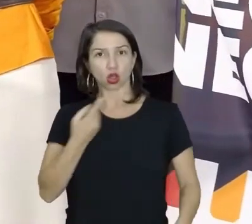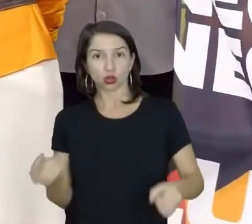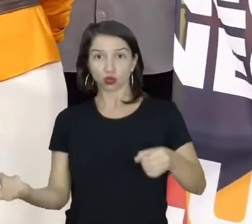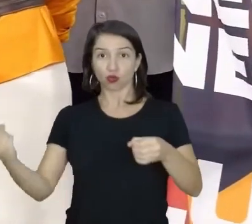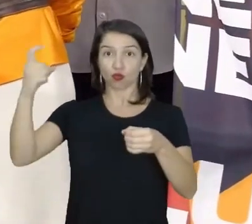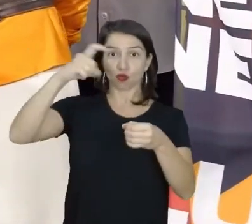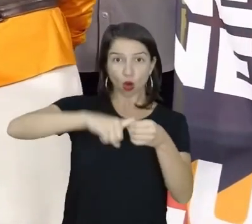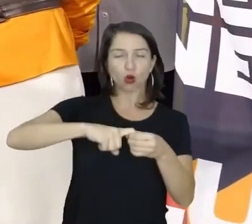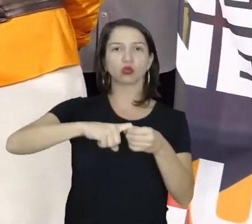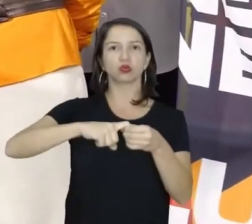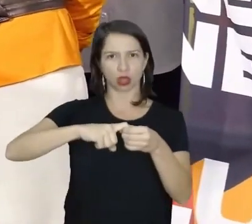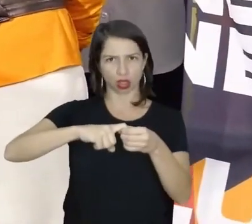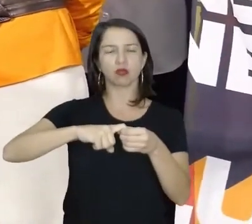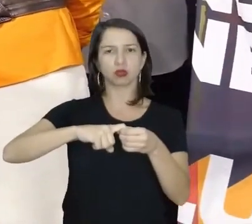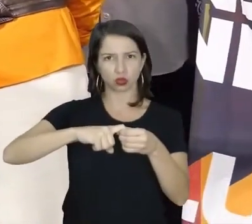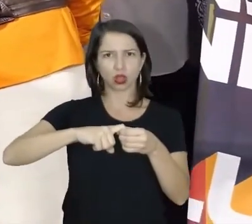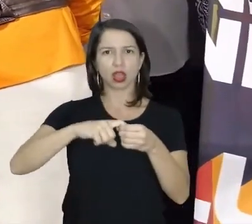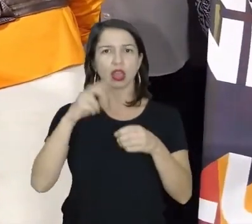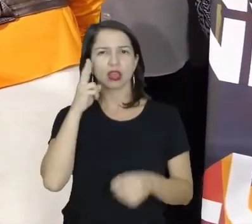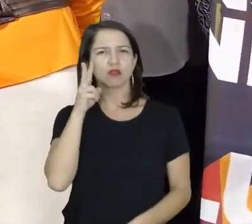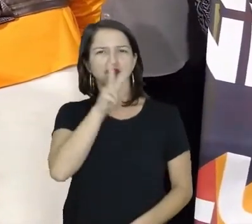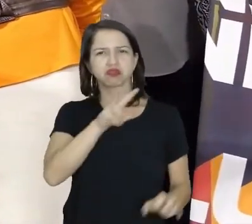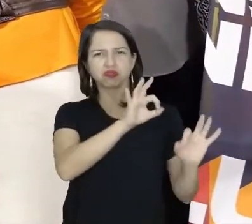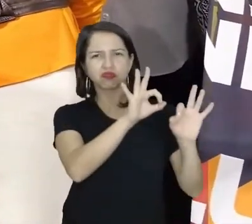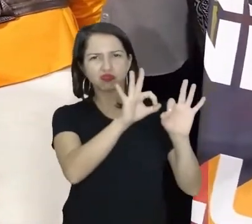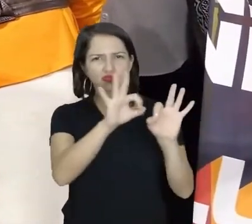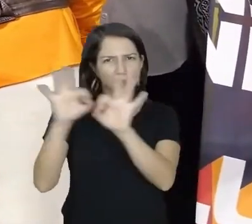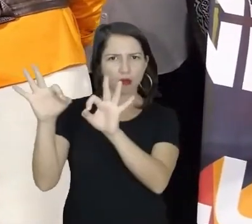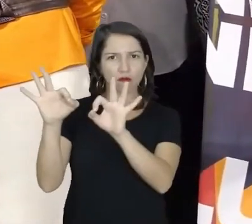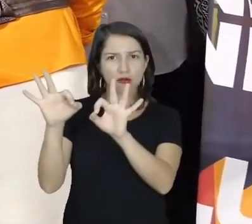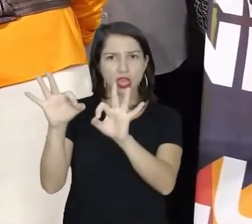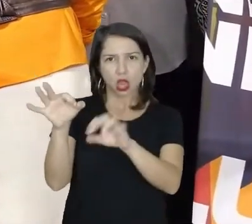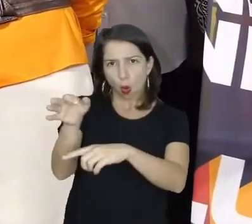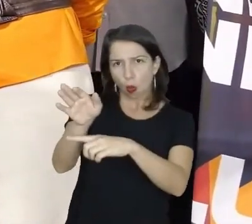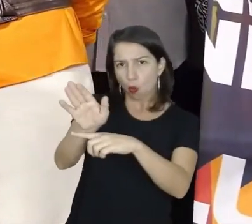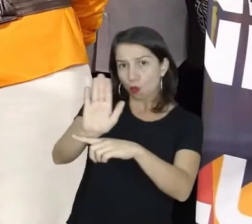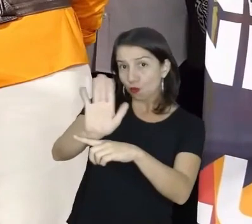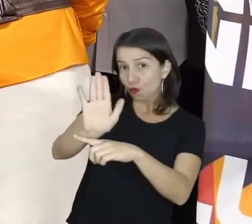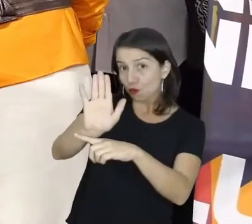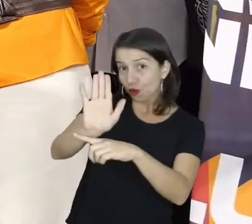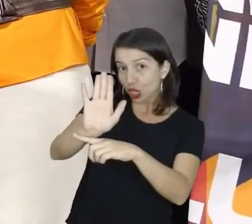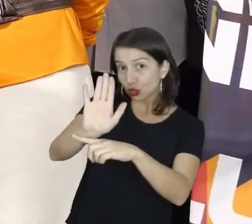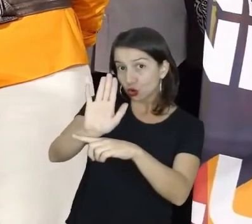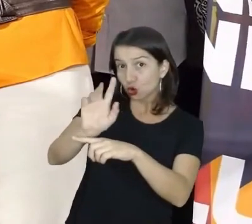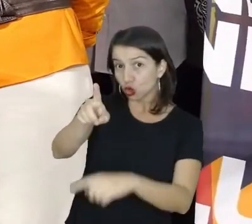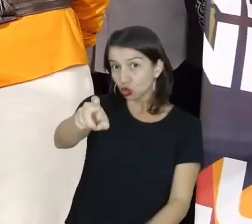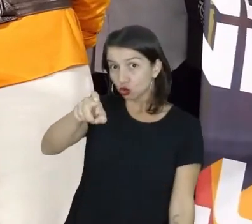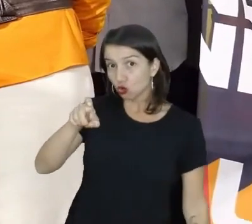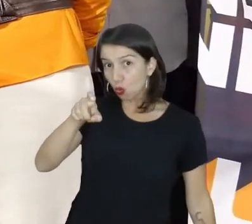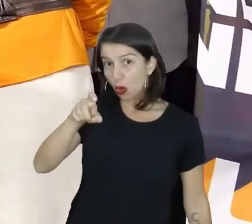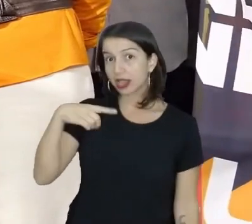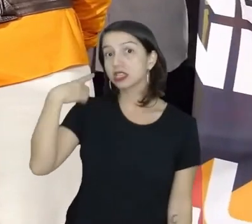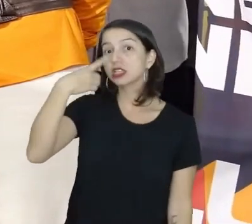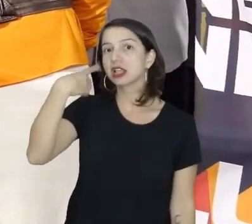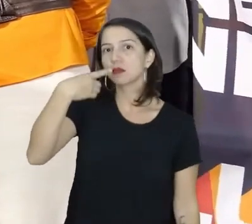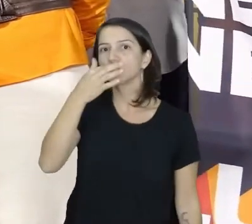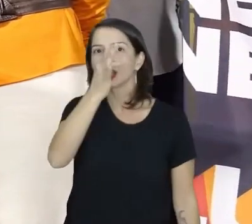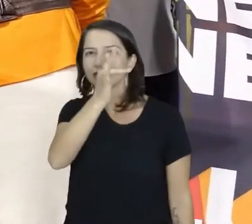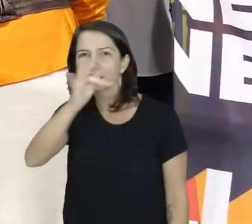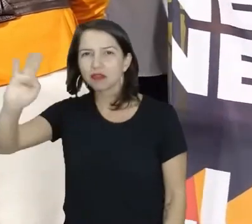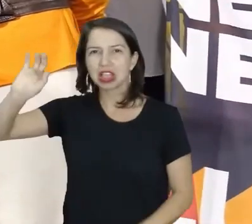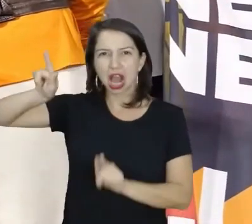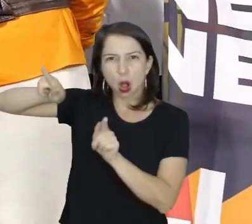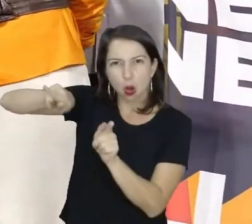visualizei um vídeo de um ex-deputado federal que faz uma agressão contra a ministra